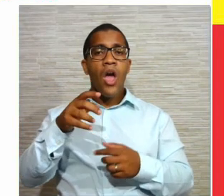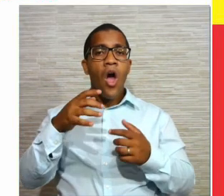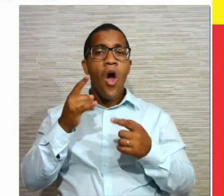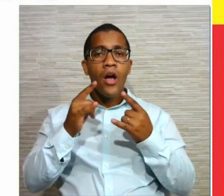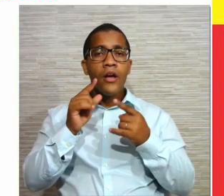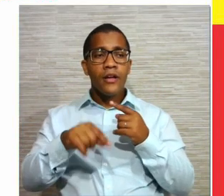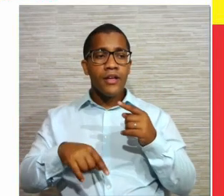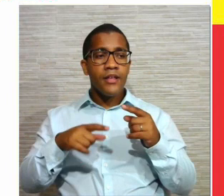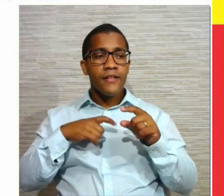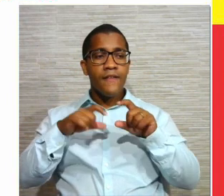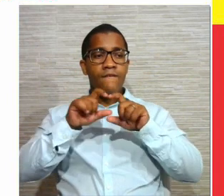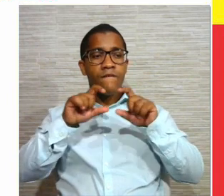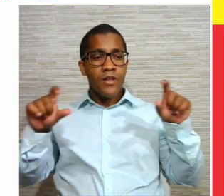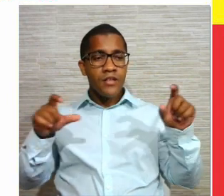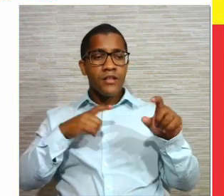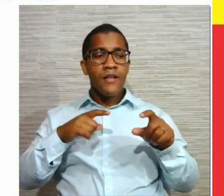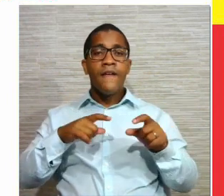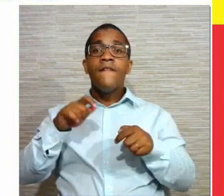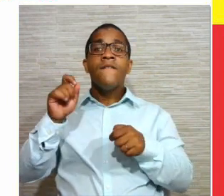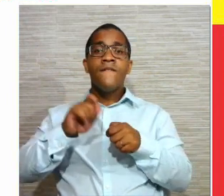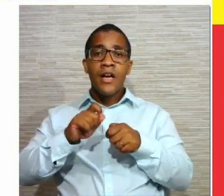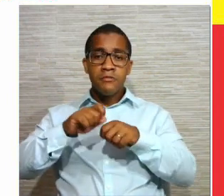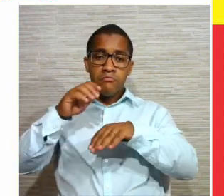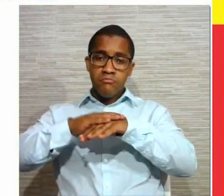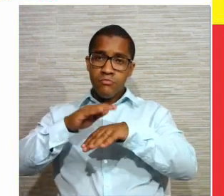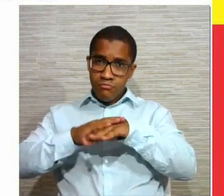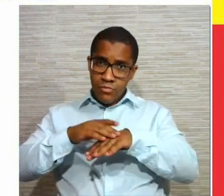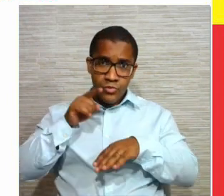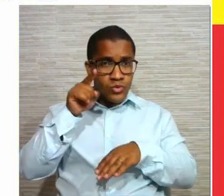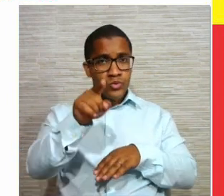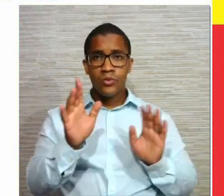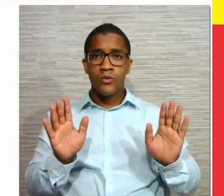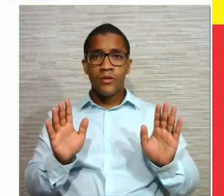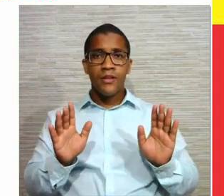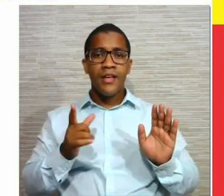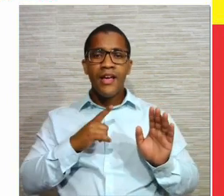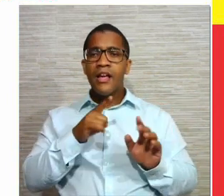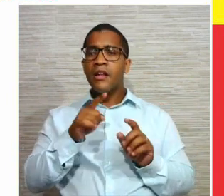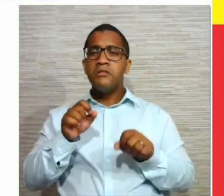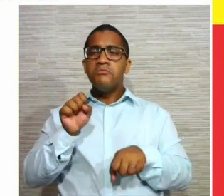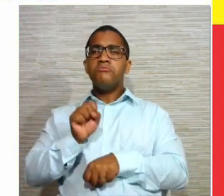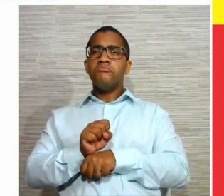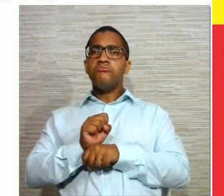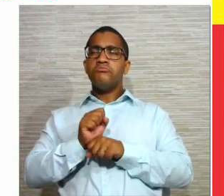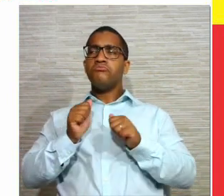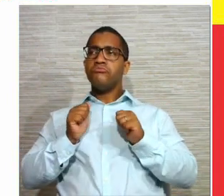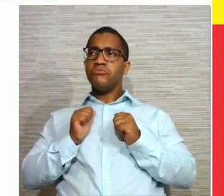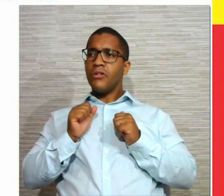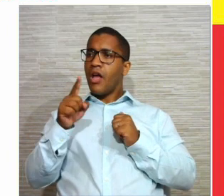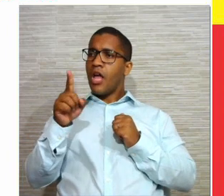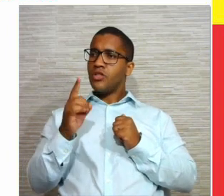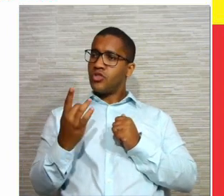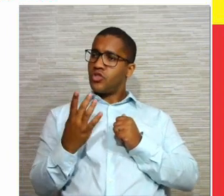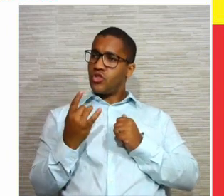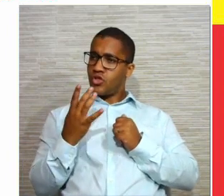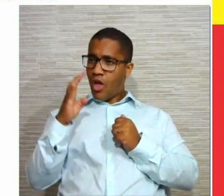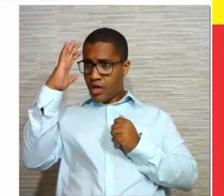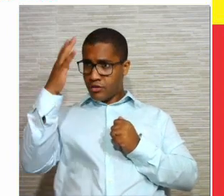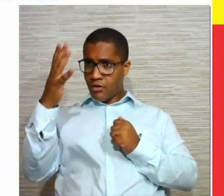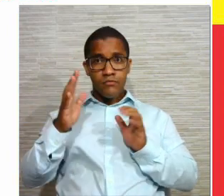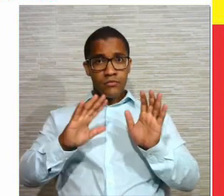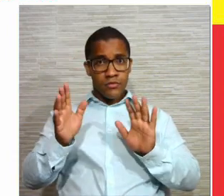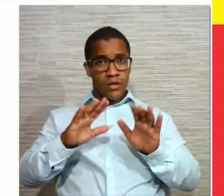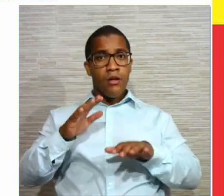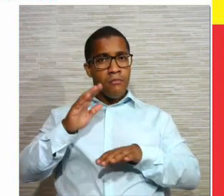a frase "do it yourself", que é "faça você mesmo". Eles não esperavam as coisas se resolverem